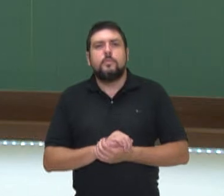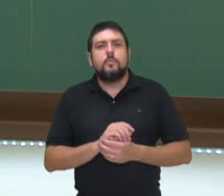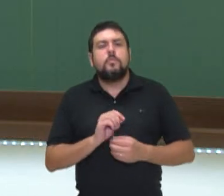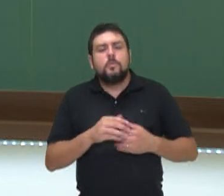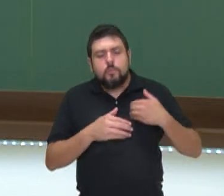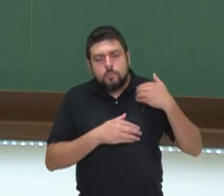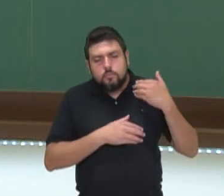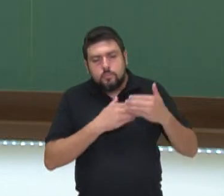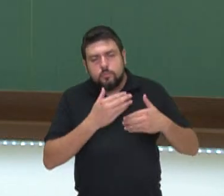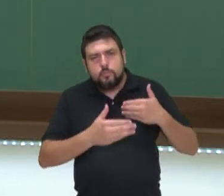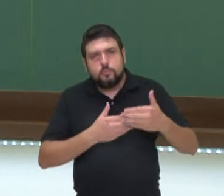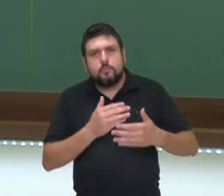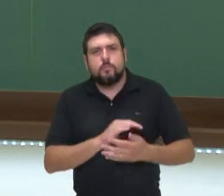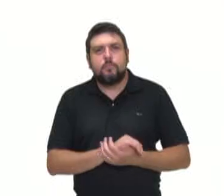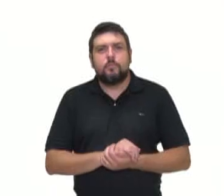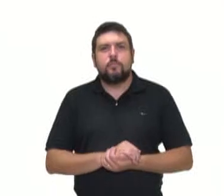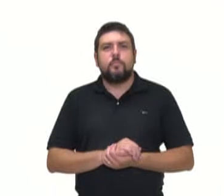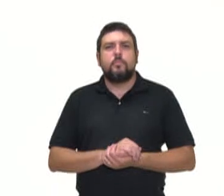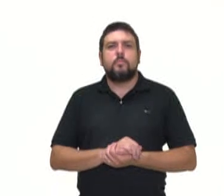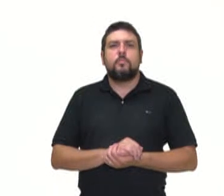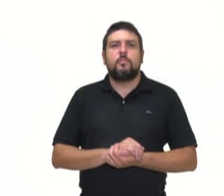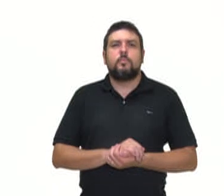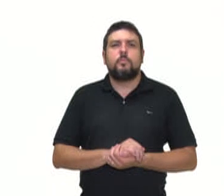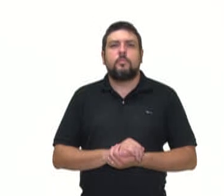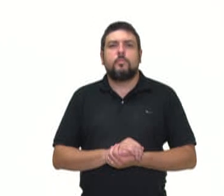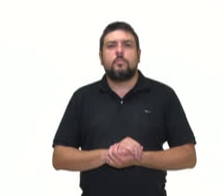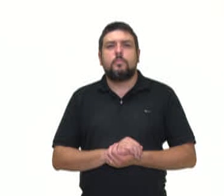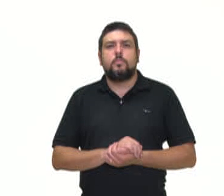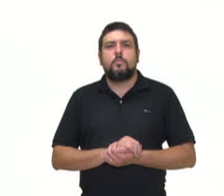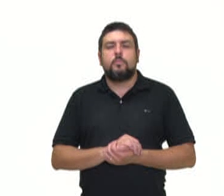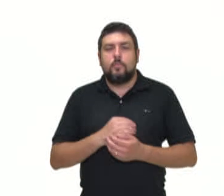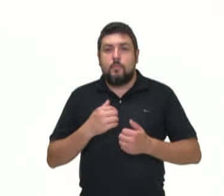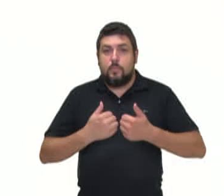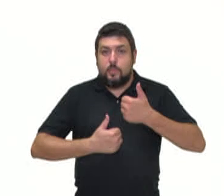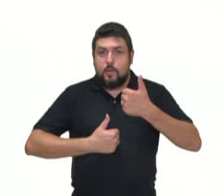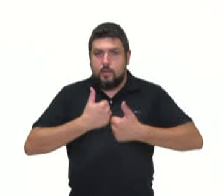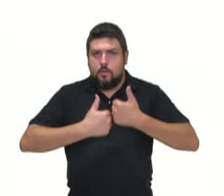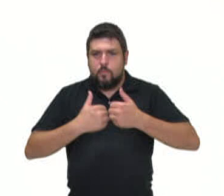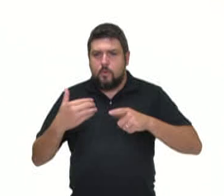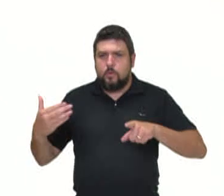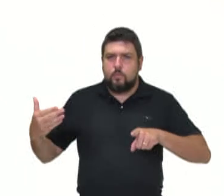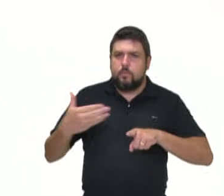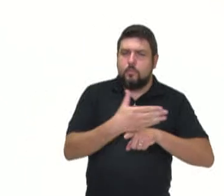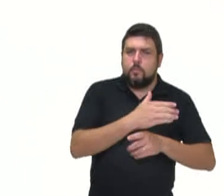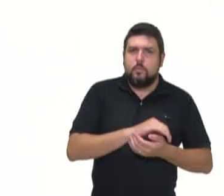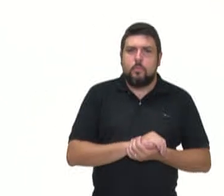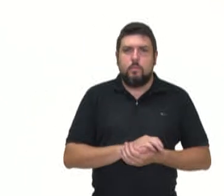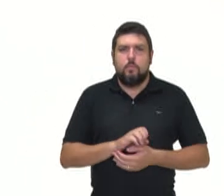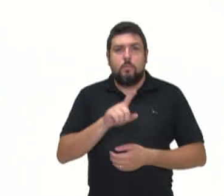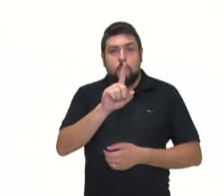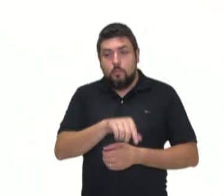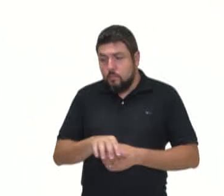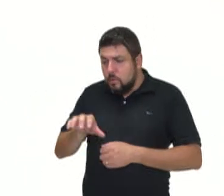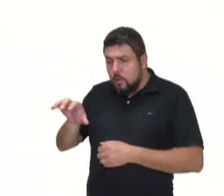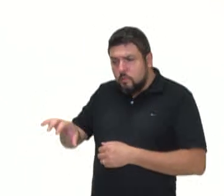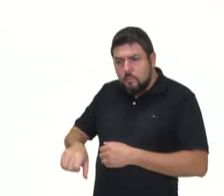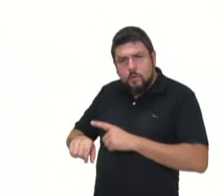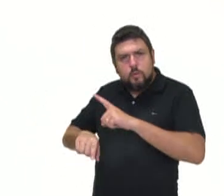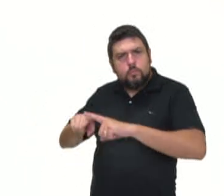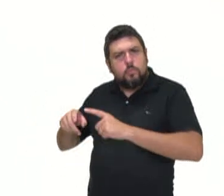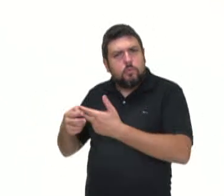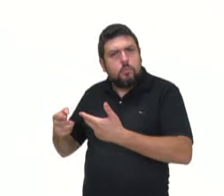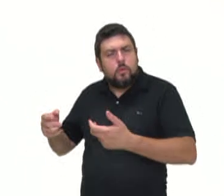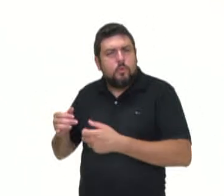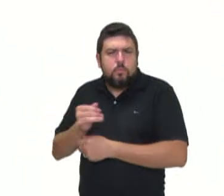o que a gente falou depois. E esporte de invasão. Então é conduzir um objeto